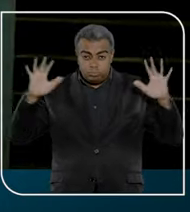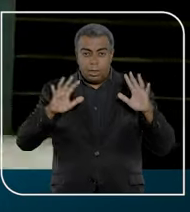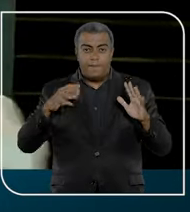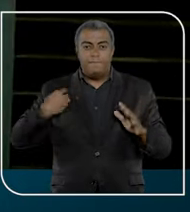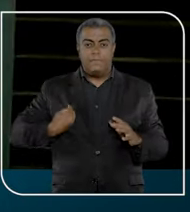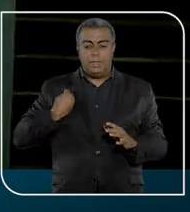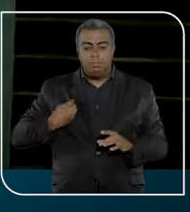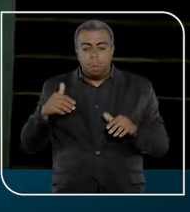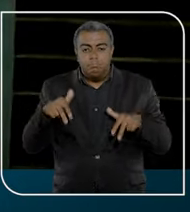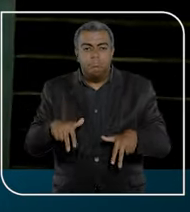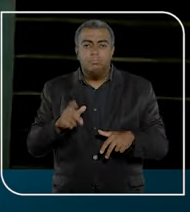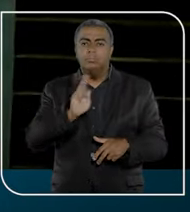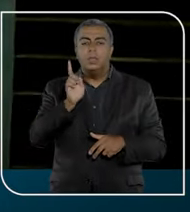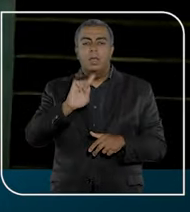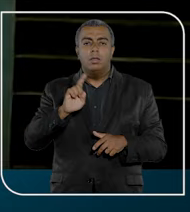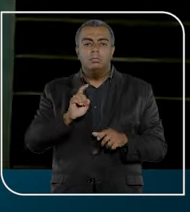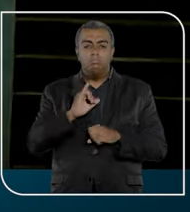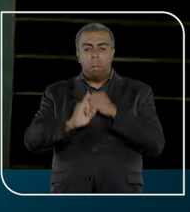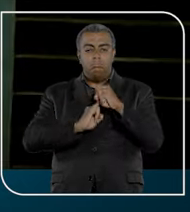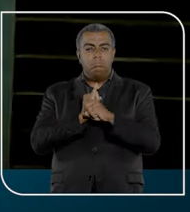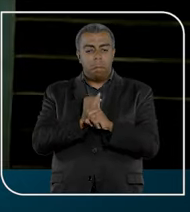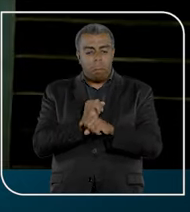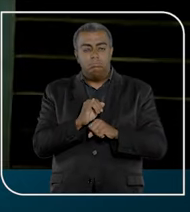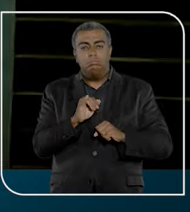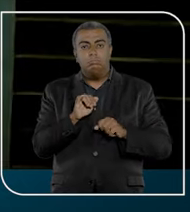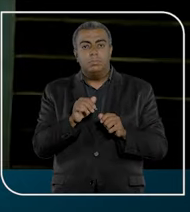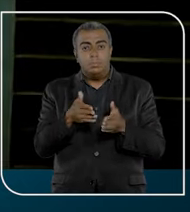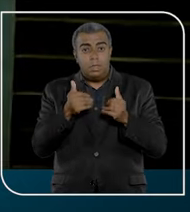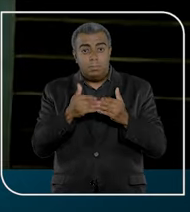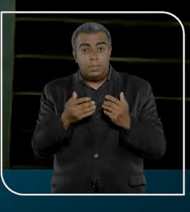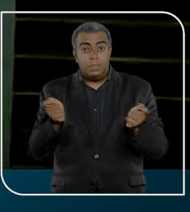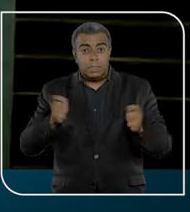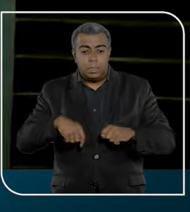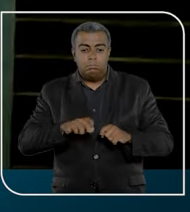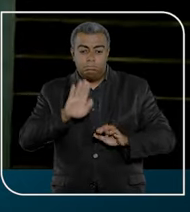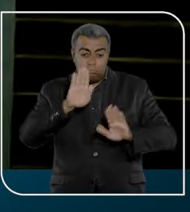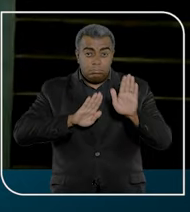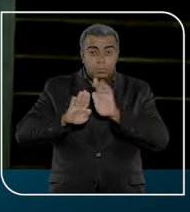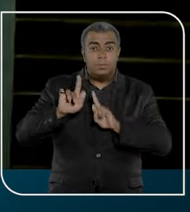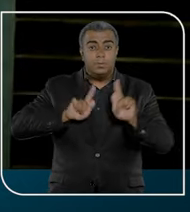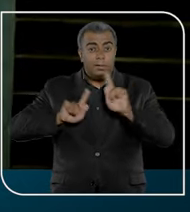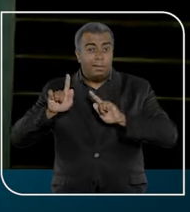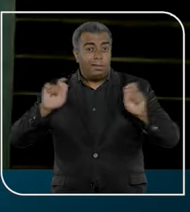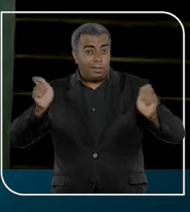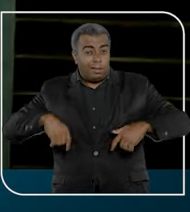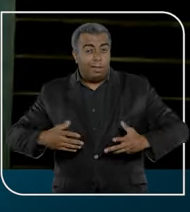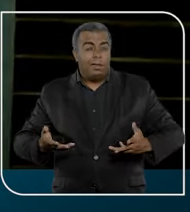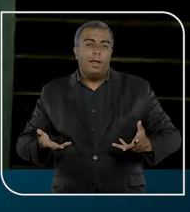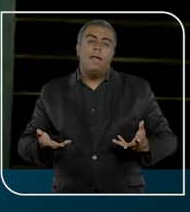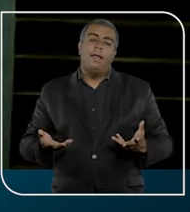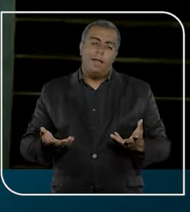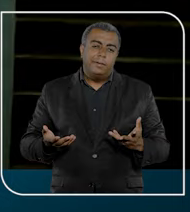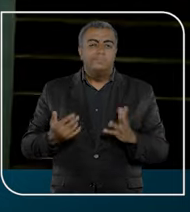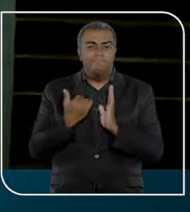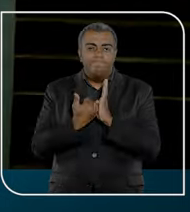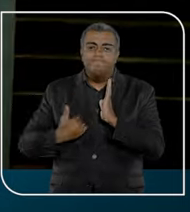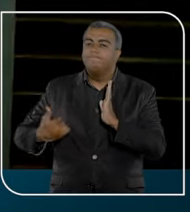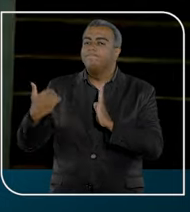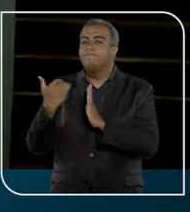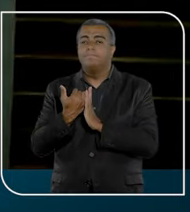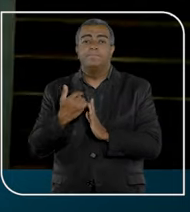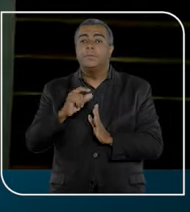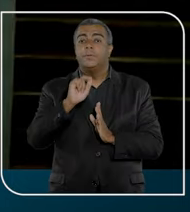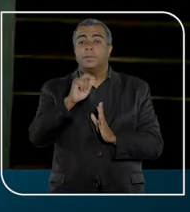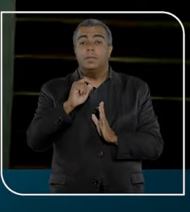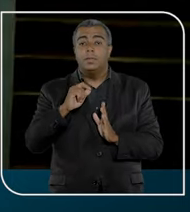que não estão fisicamente no local do leilão poderem dar lances e participar do leilão, a gente